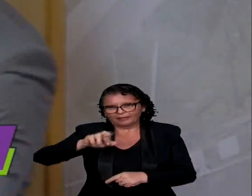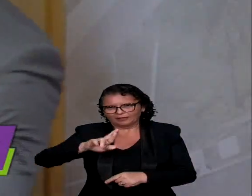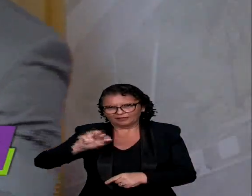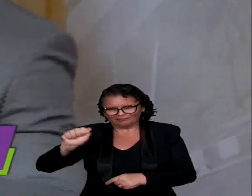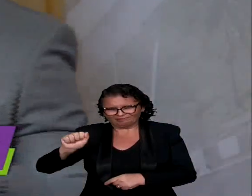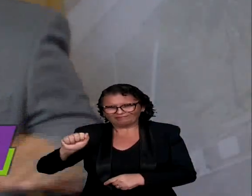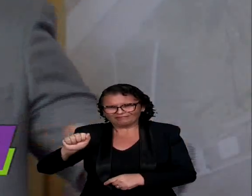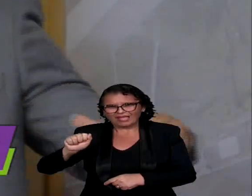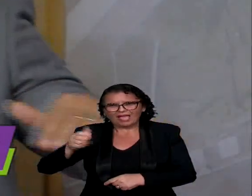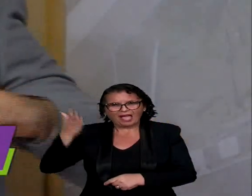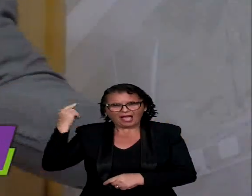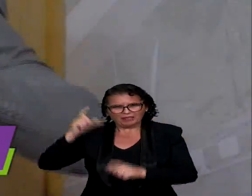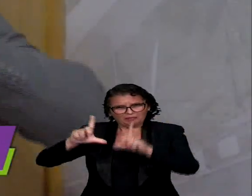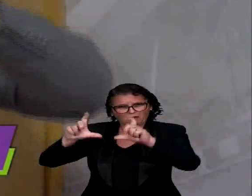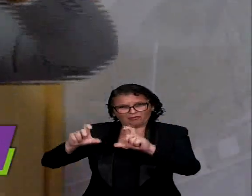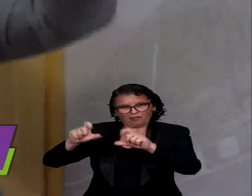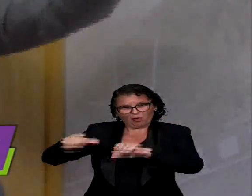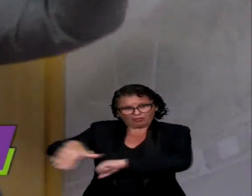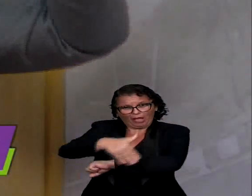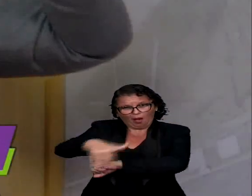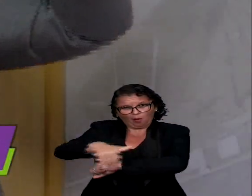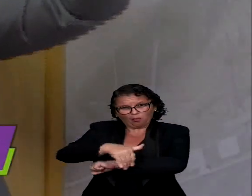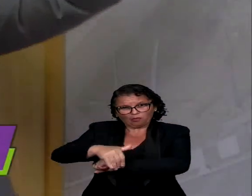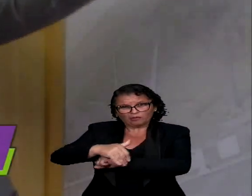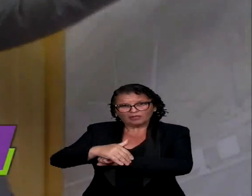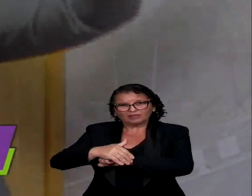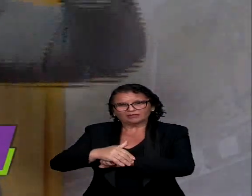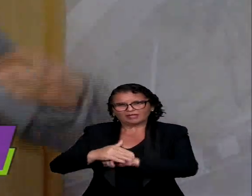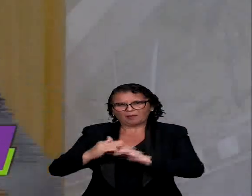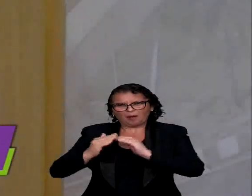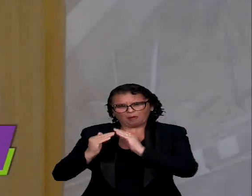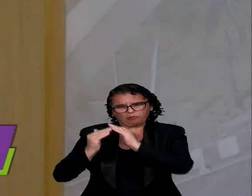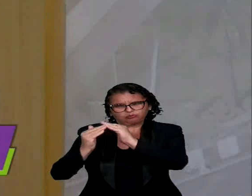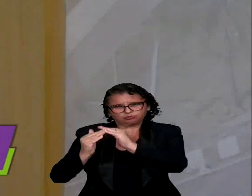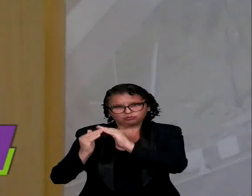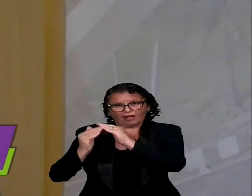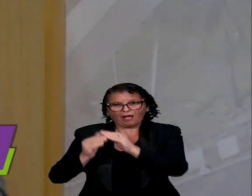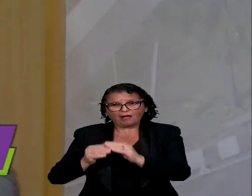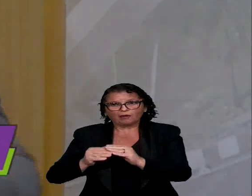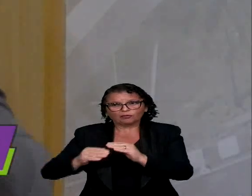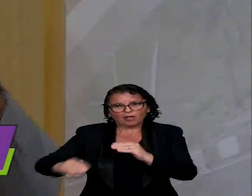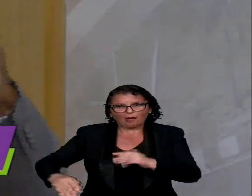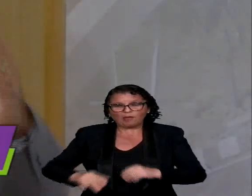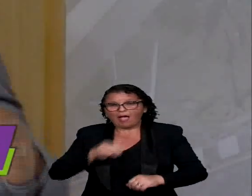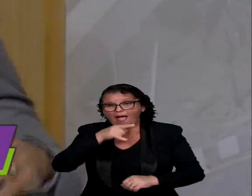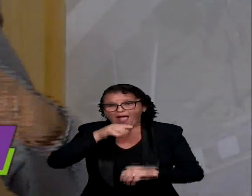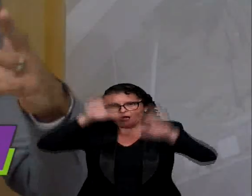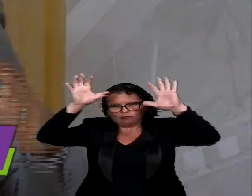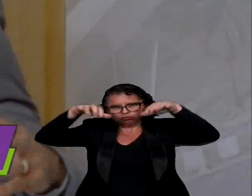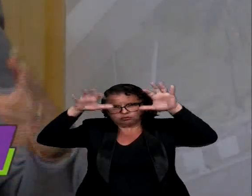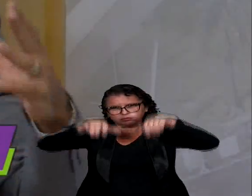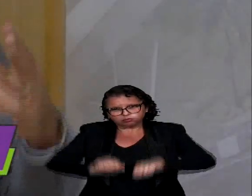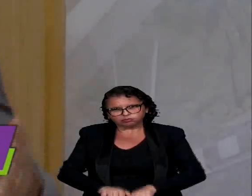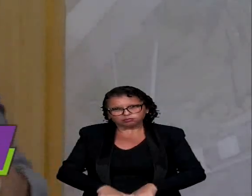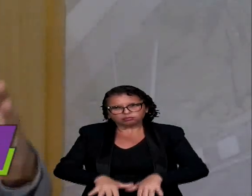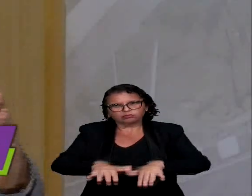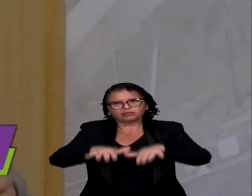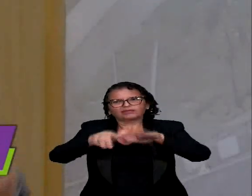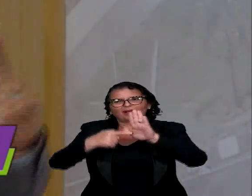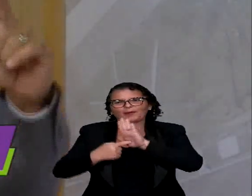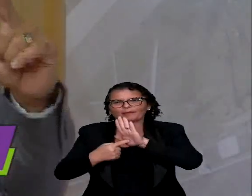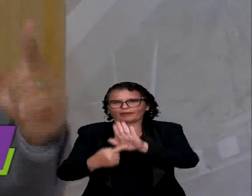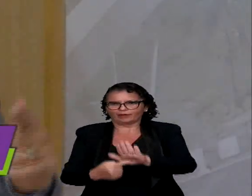foto da rua e das casas com mais de metade de parede com água começa a dar um resultado